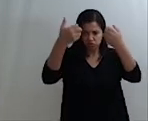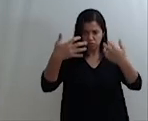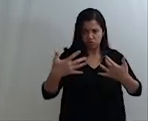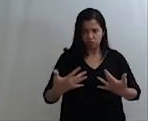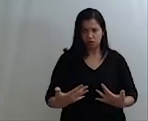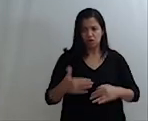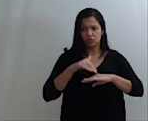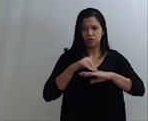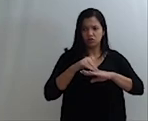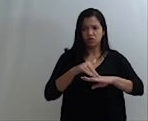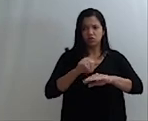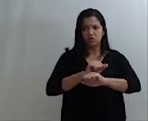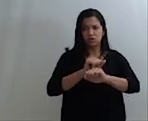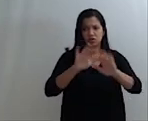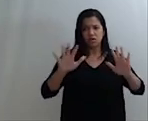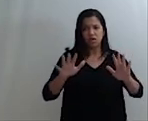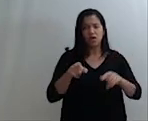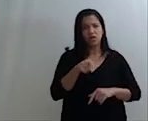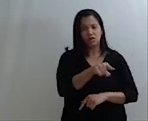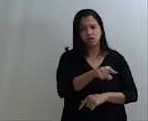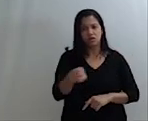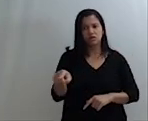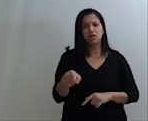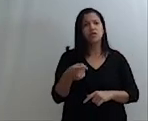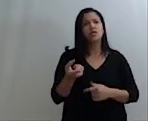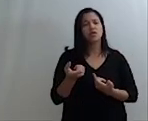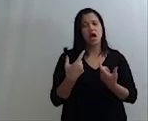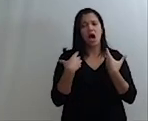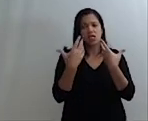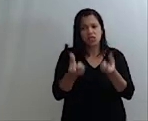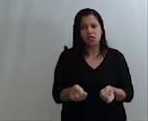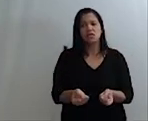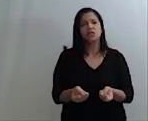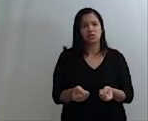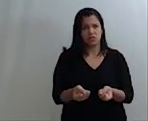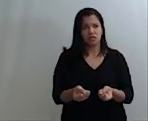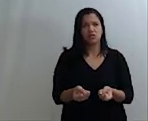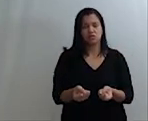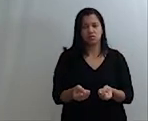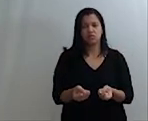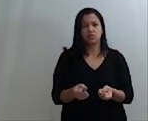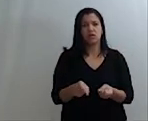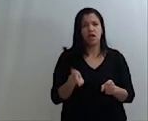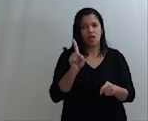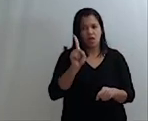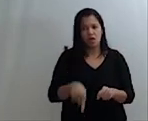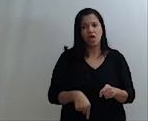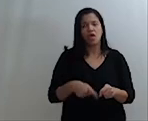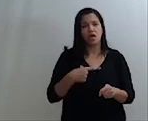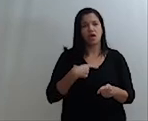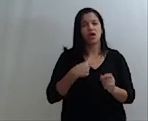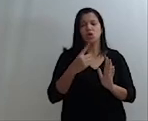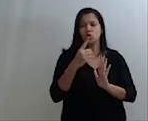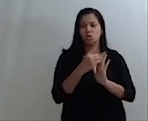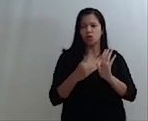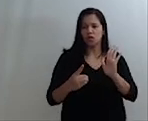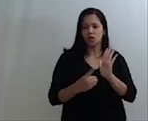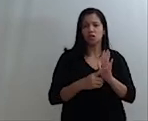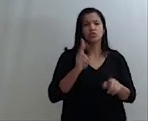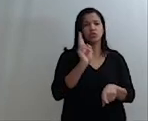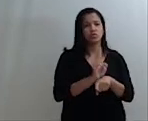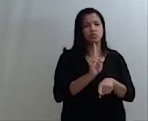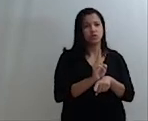excelências eu peço a concessão da ordem ainda que de ofício para cassar o decreto de prisão preventiva